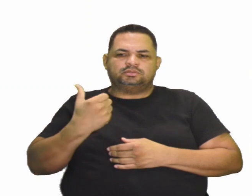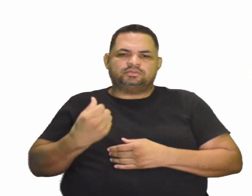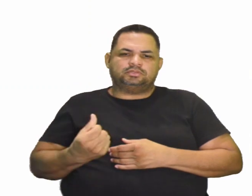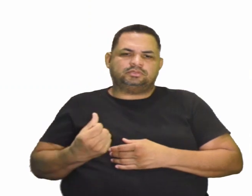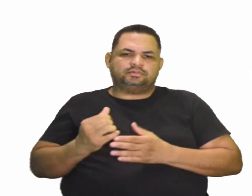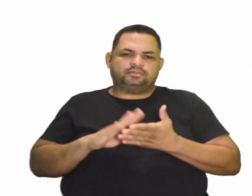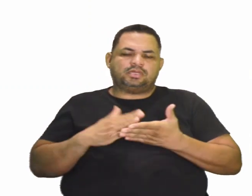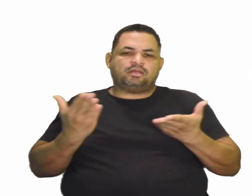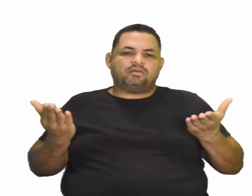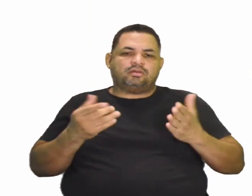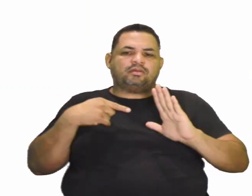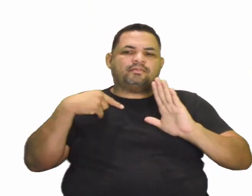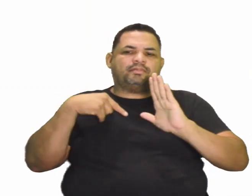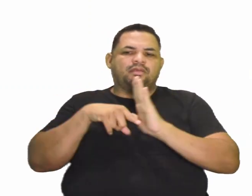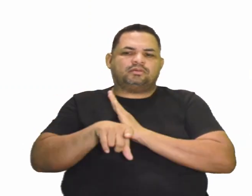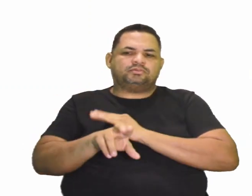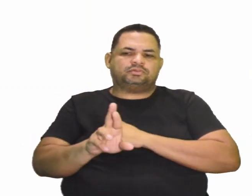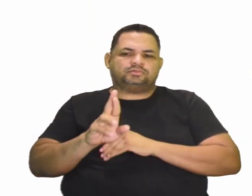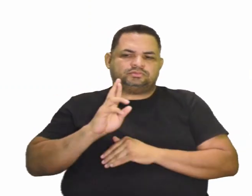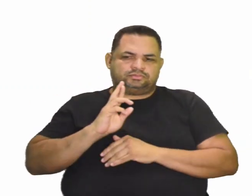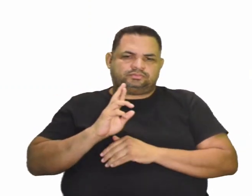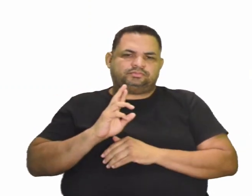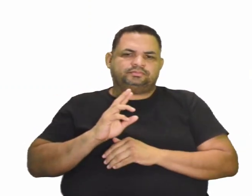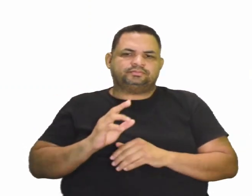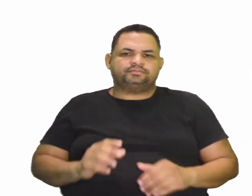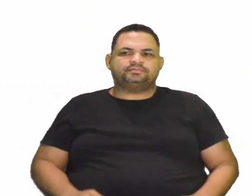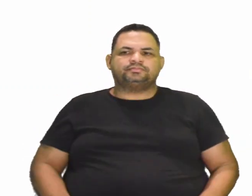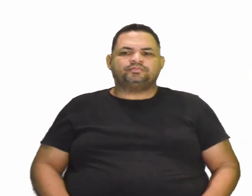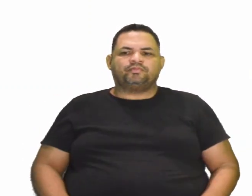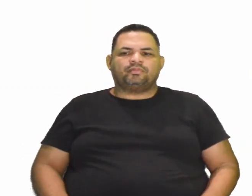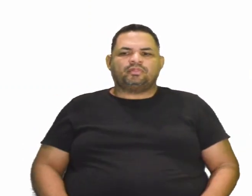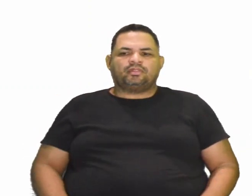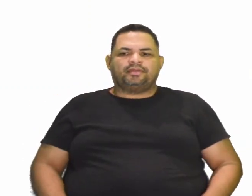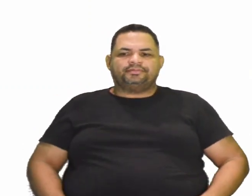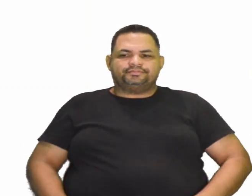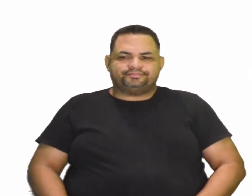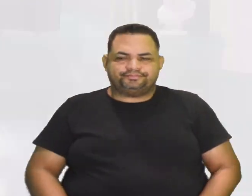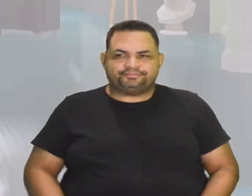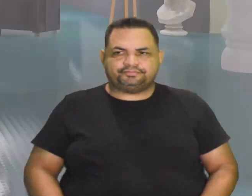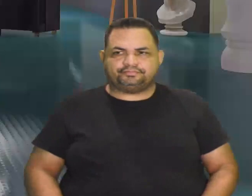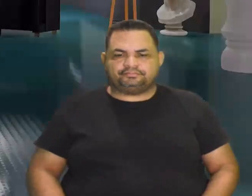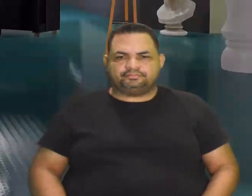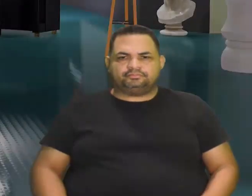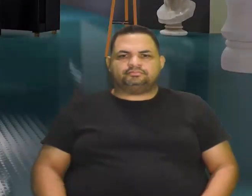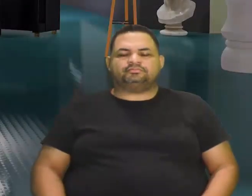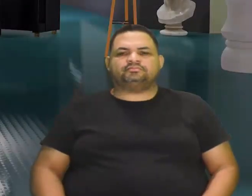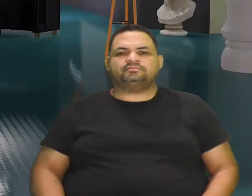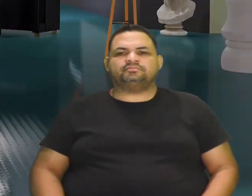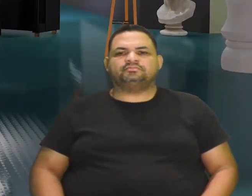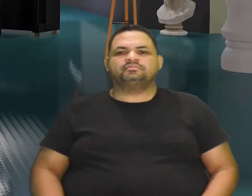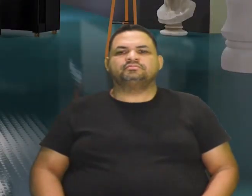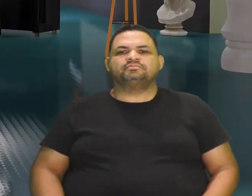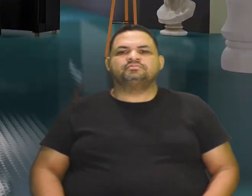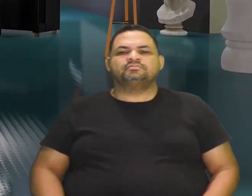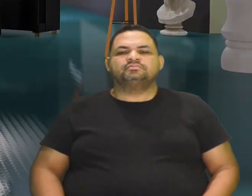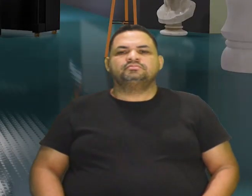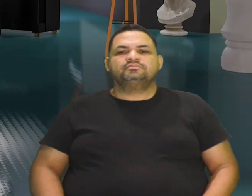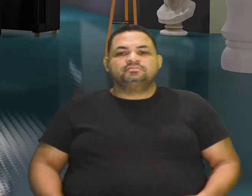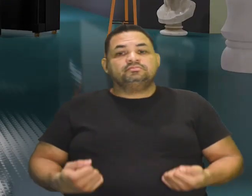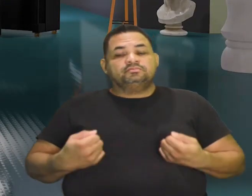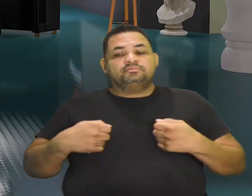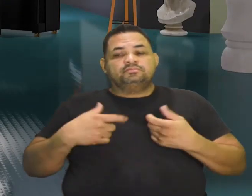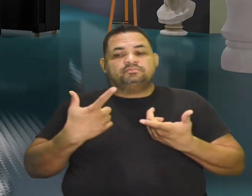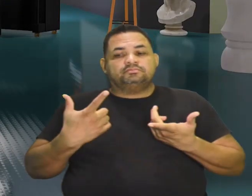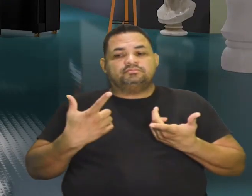do quiz. Estudante, trazer um quiz para vocês, para que vocês possam já ir